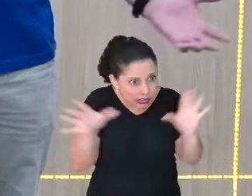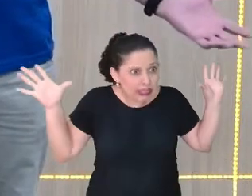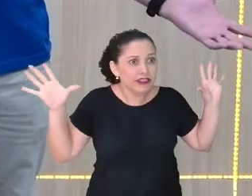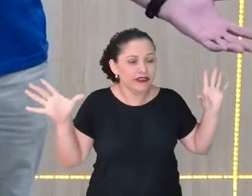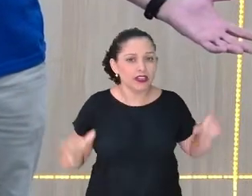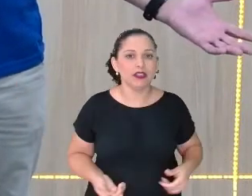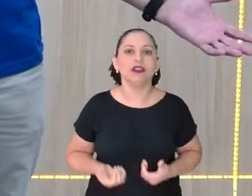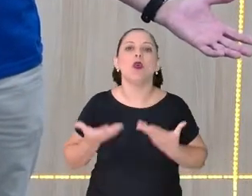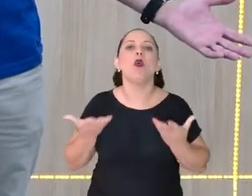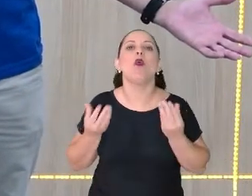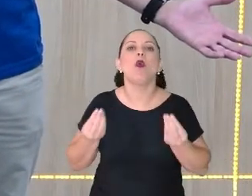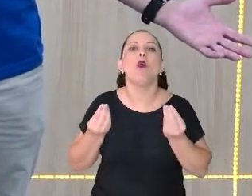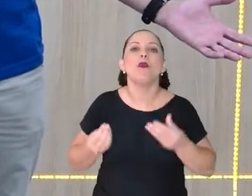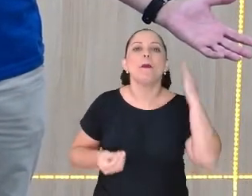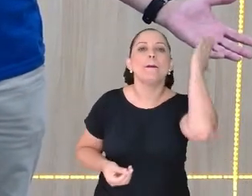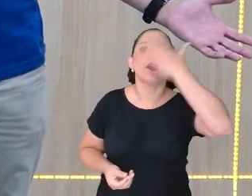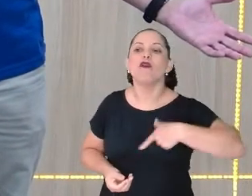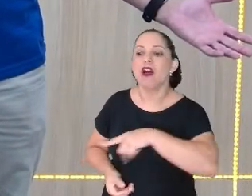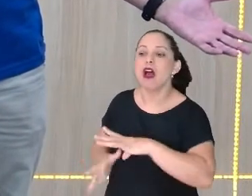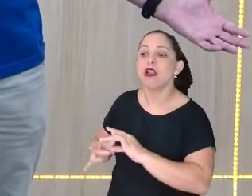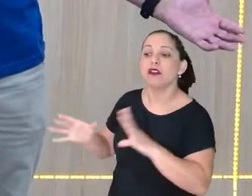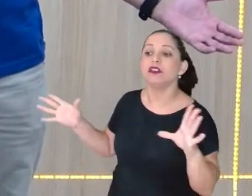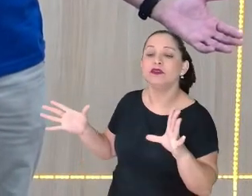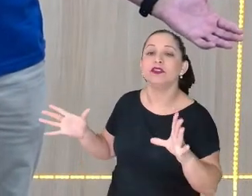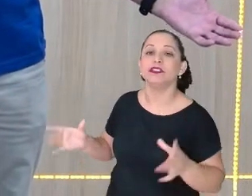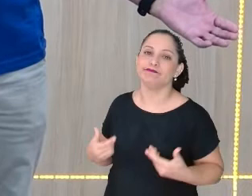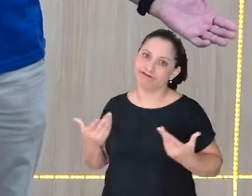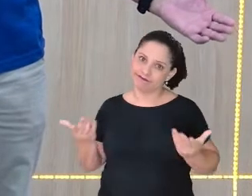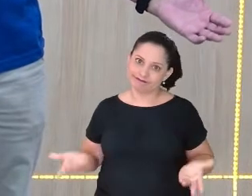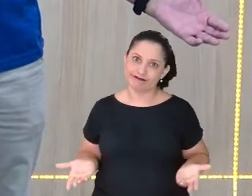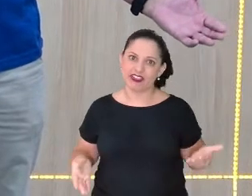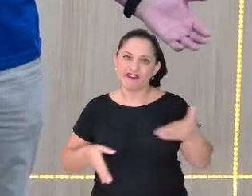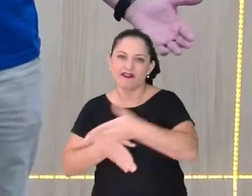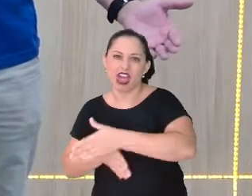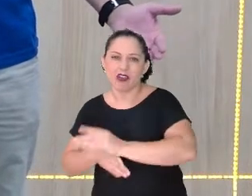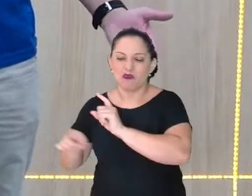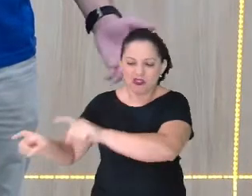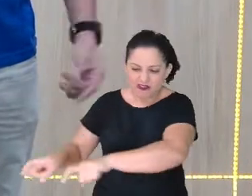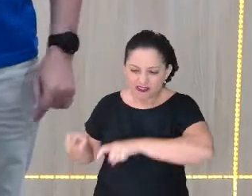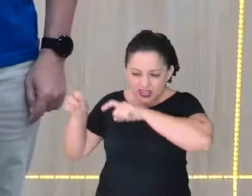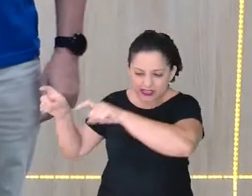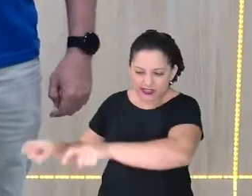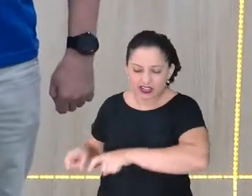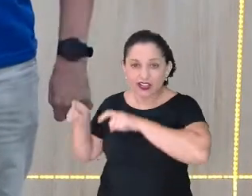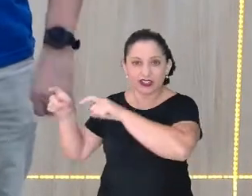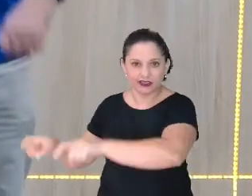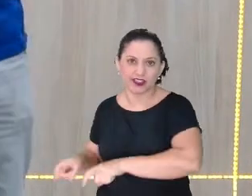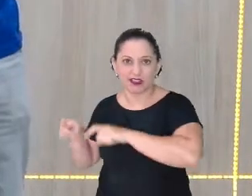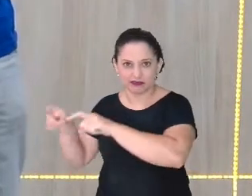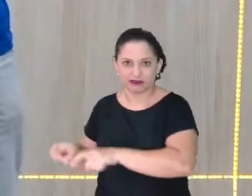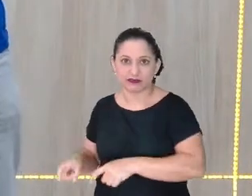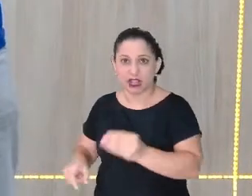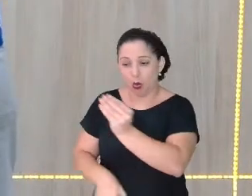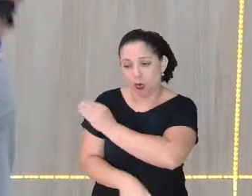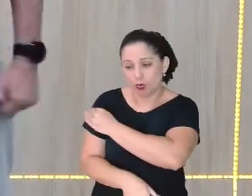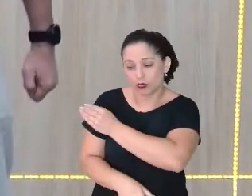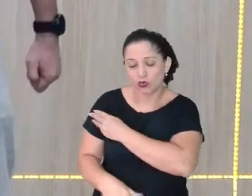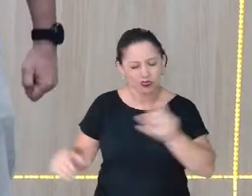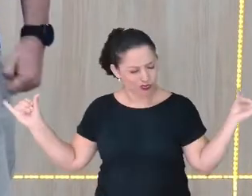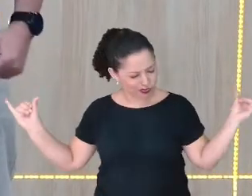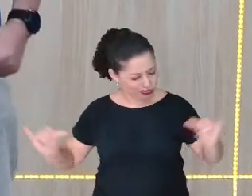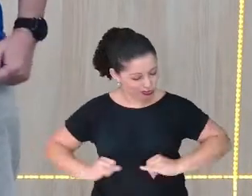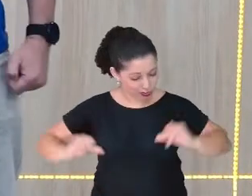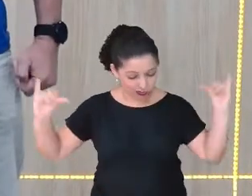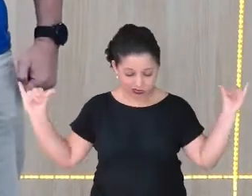disse, quem vai provar que você é livre aqui, meu amigo? E o cara vai para uma fazenda de algodão, sofre que só sovaco de